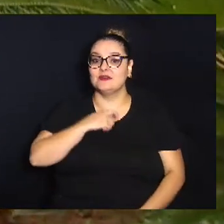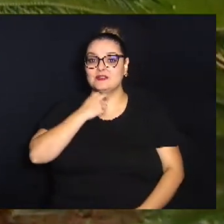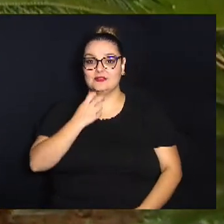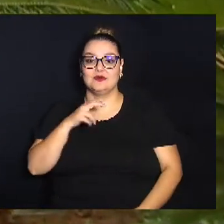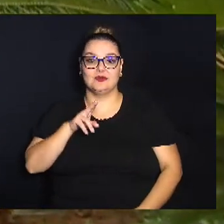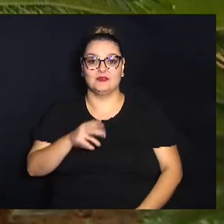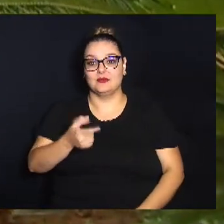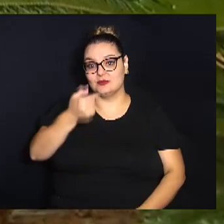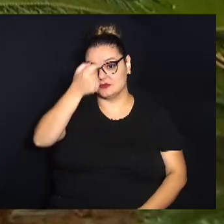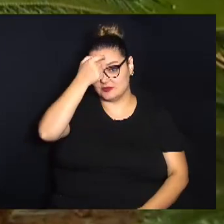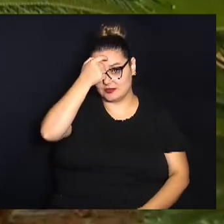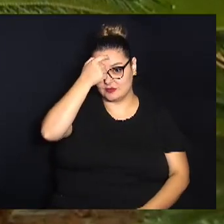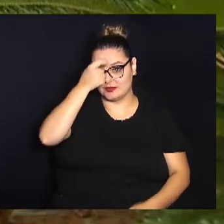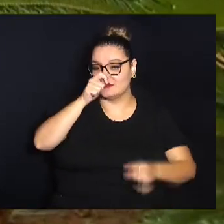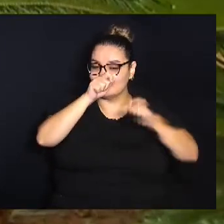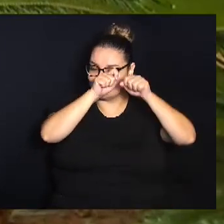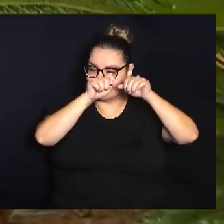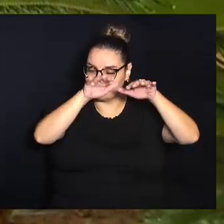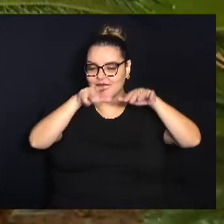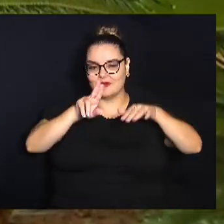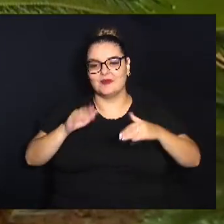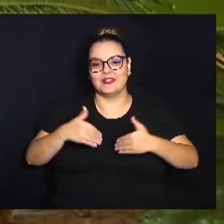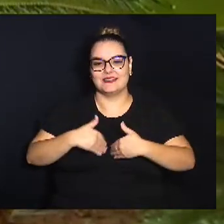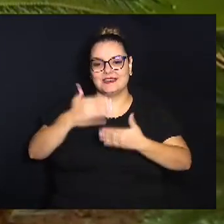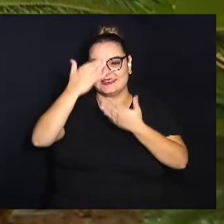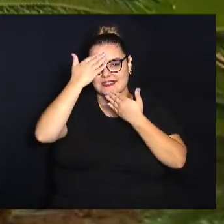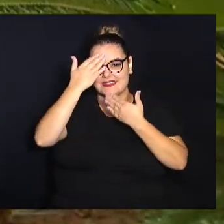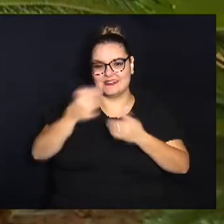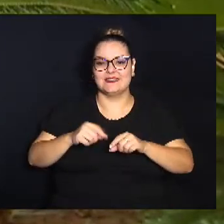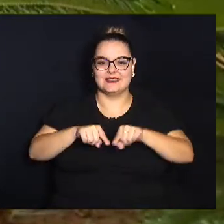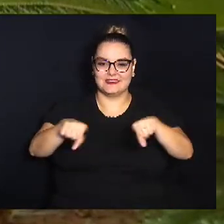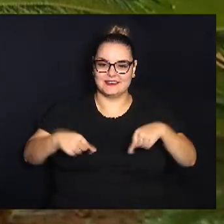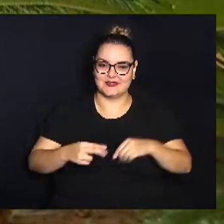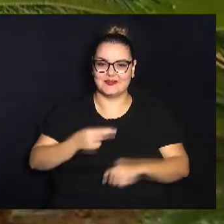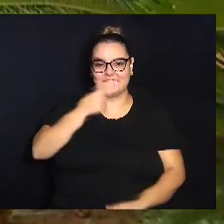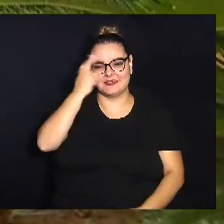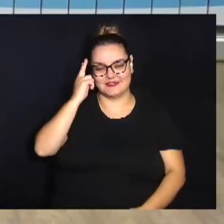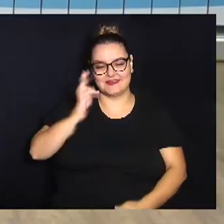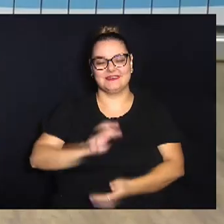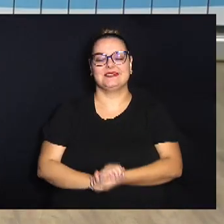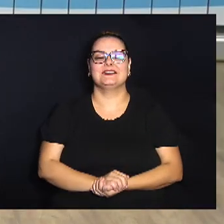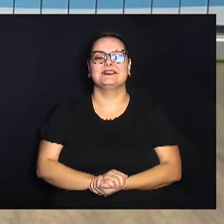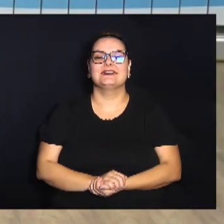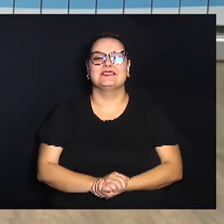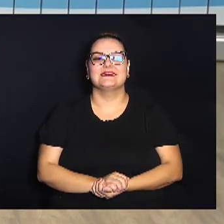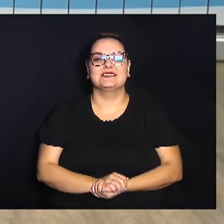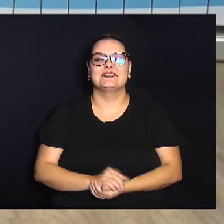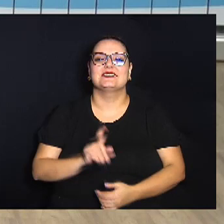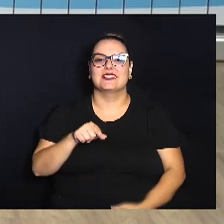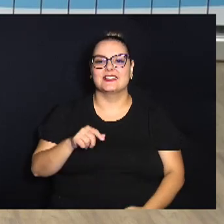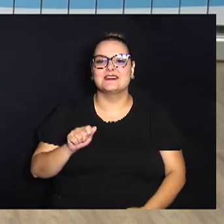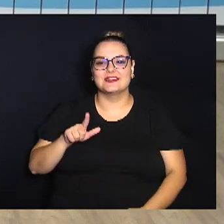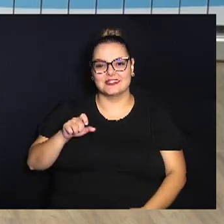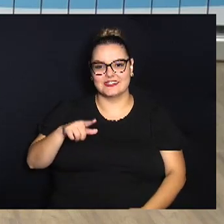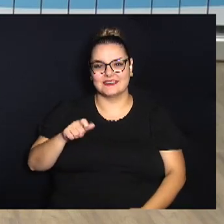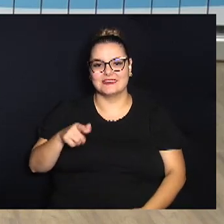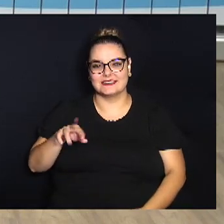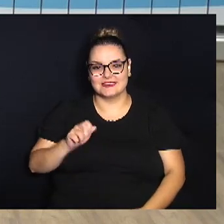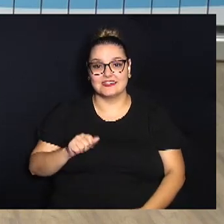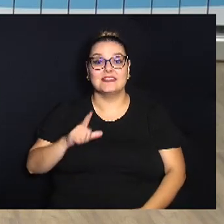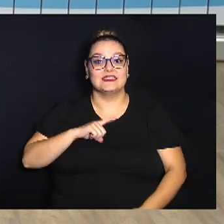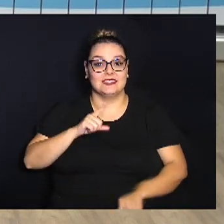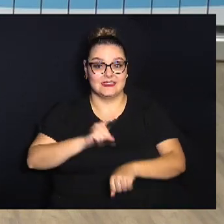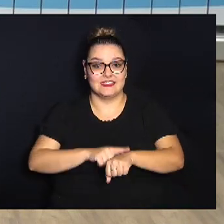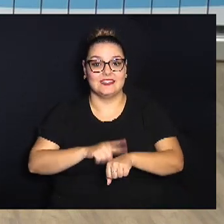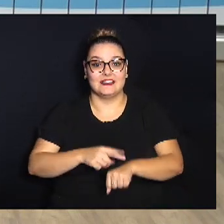de conscientização sobre o autismo. Muito obrigada. Gabriel, é com você. É isso, Alexandra Dias. Dá tempo, então,